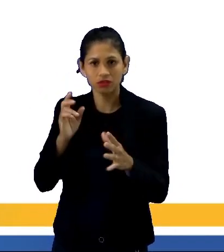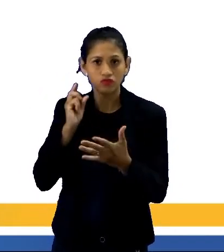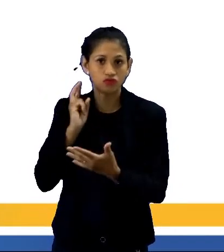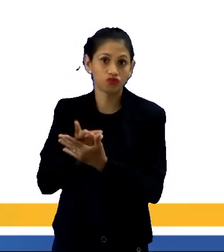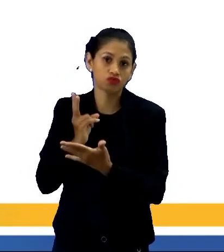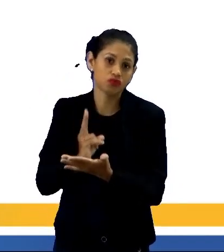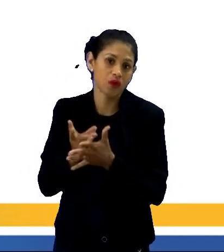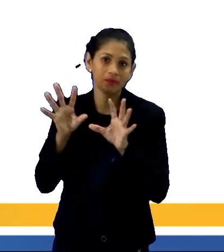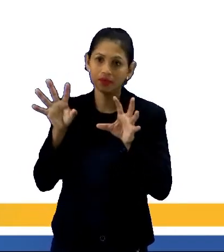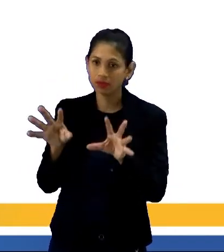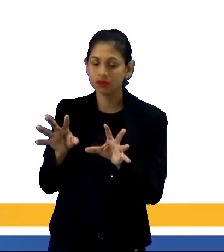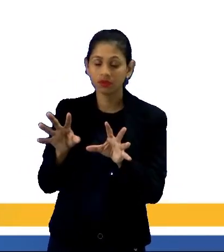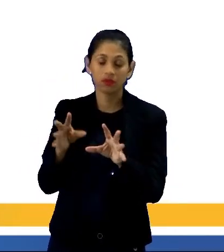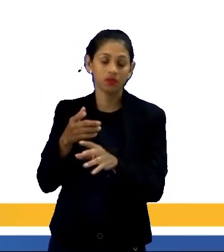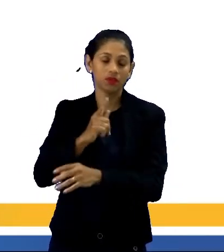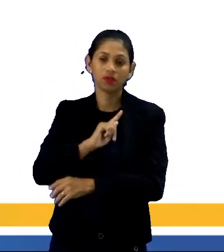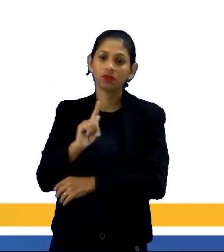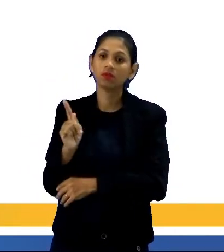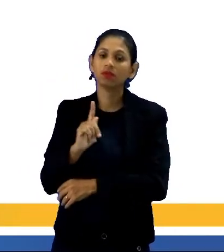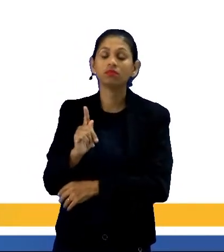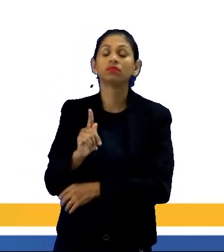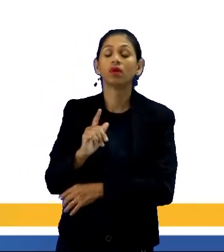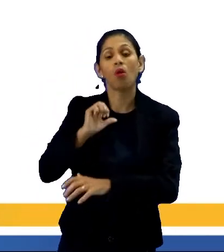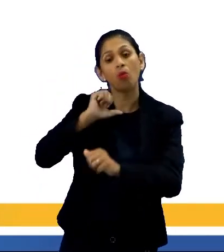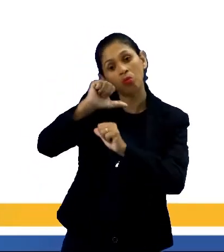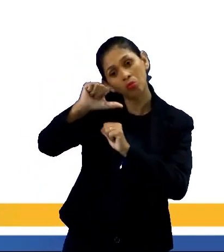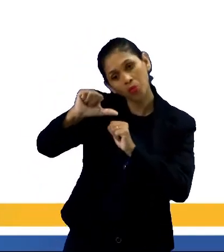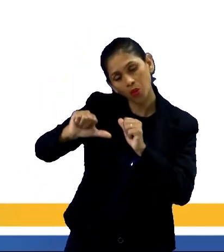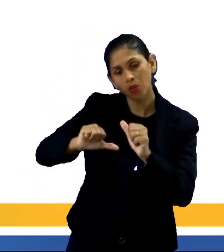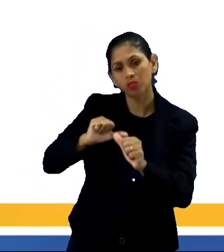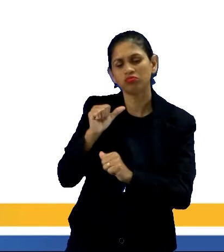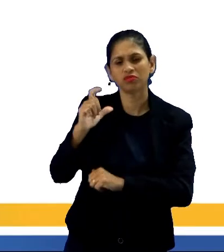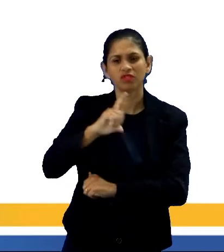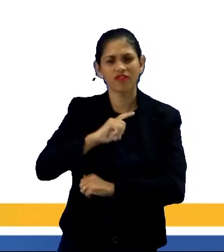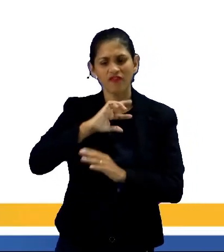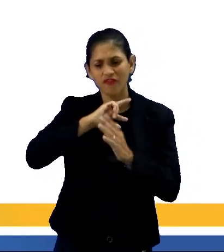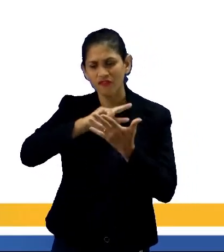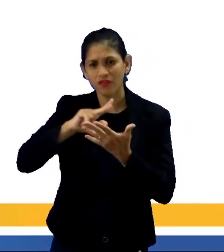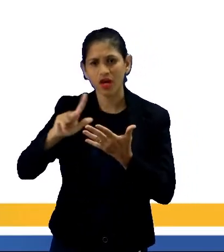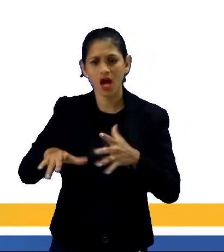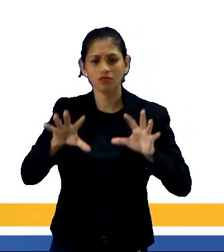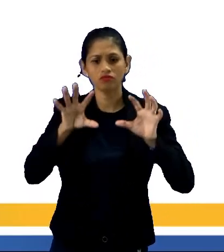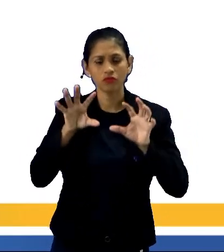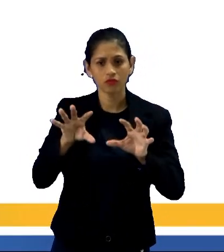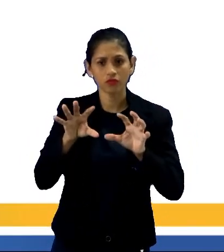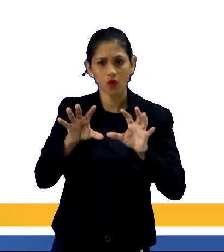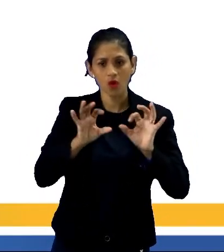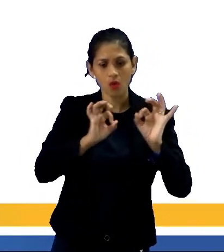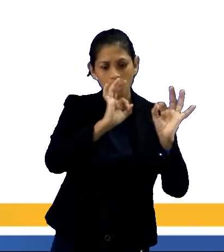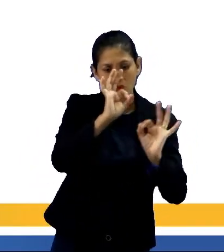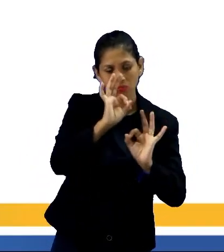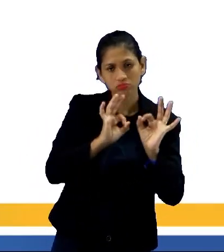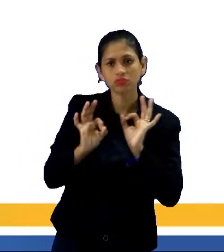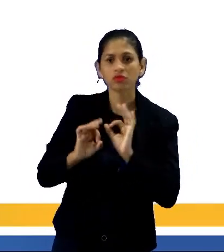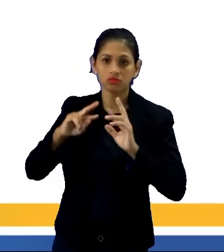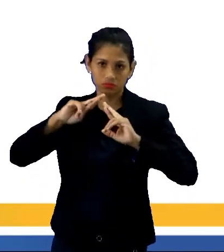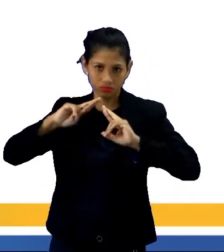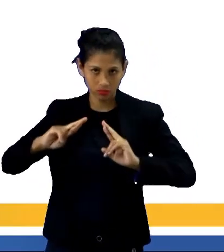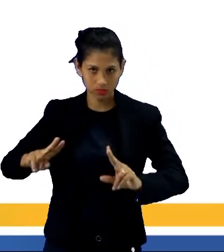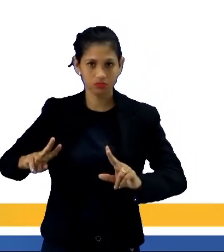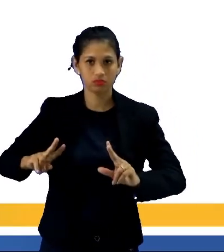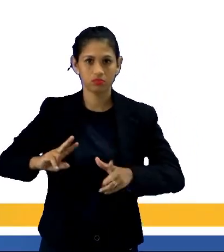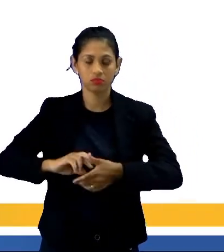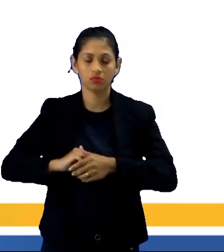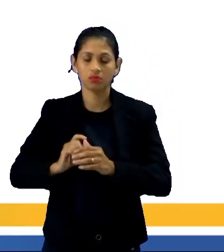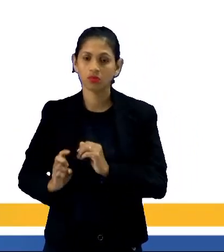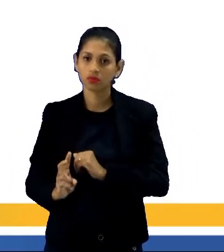anúncios publicitários, os textos publicitários, eles têm vários formatos, formas de organização diferentes. E aí